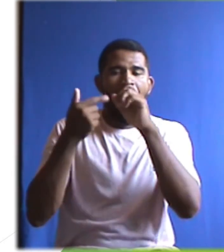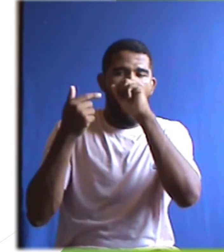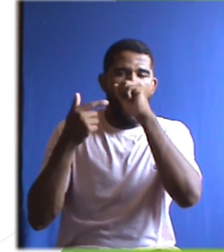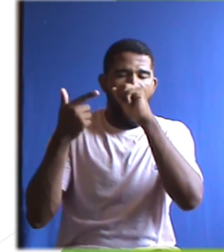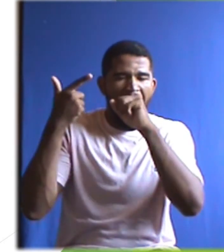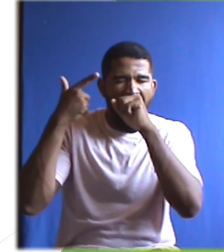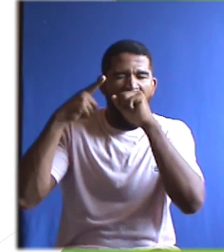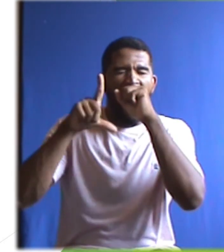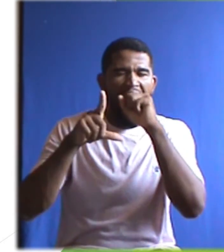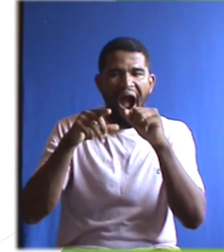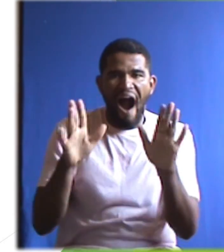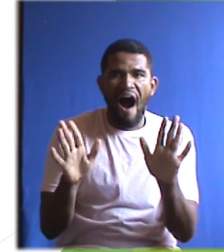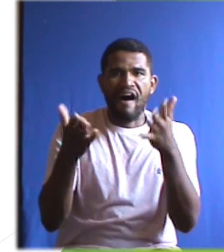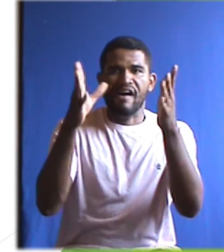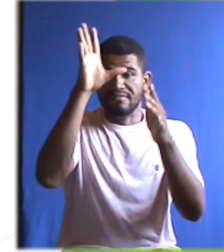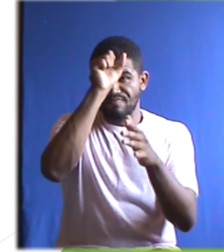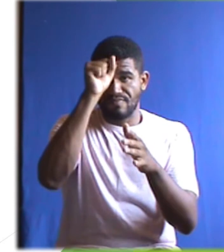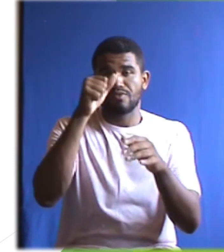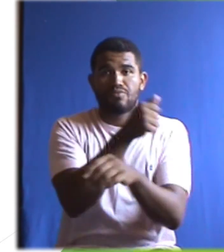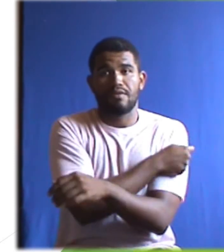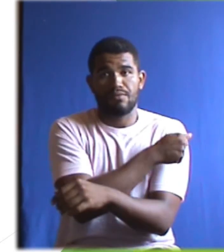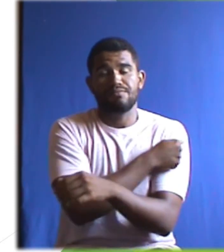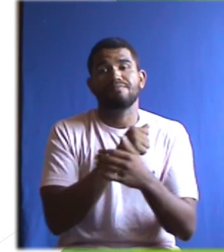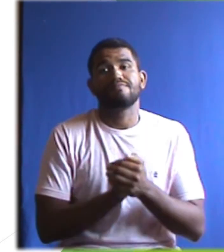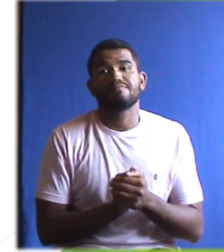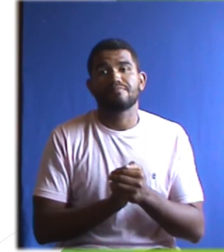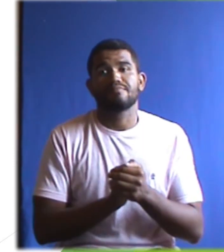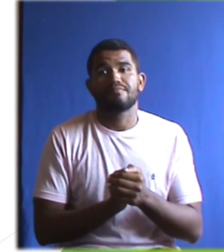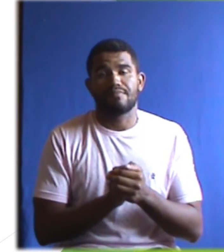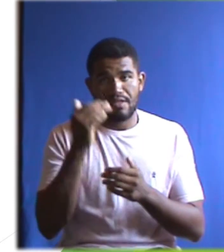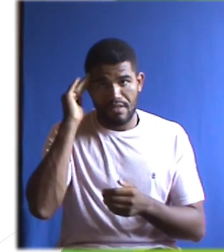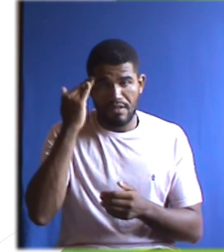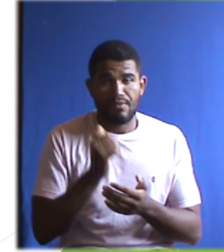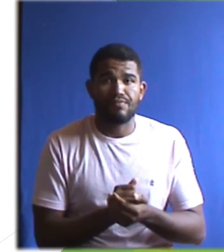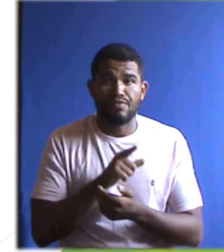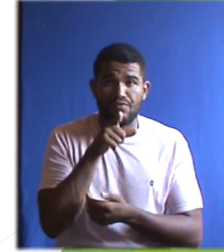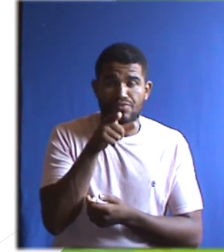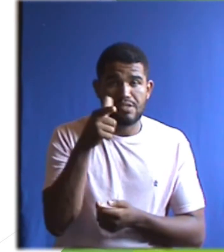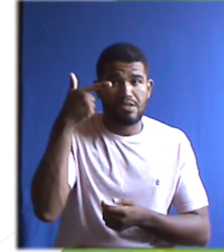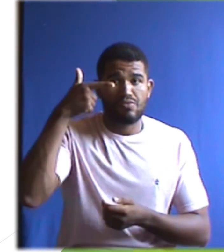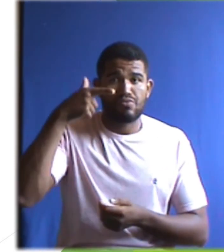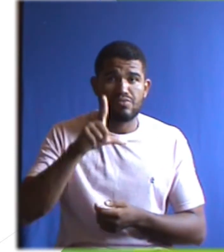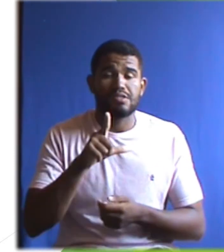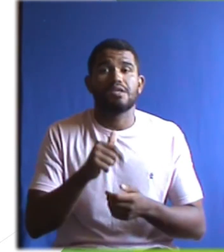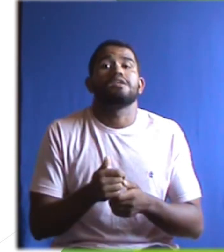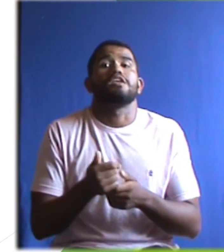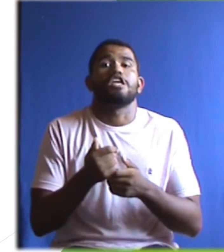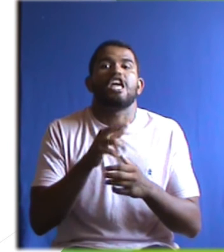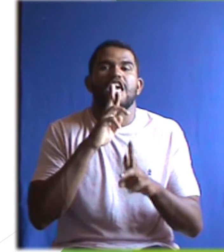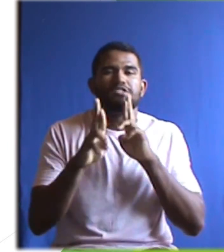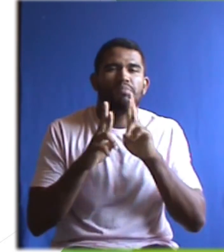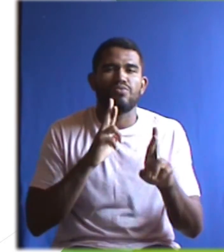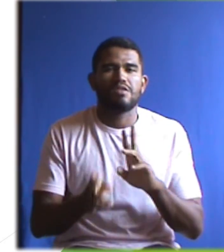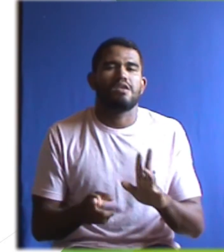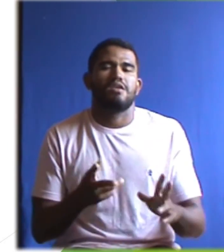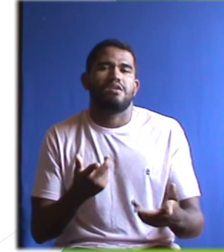fazendo dentro do seu método para alcançar o aluno e por que aquele outro método que está sendo apresentado não seria o ideal. Para